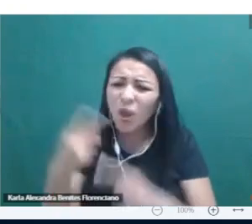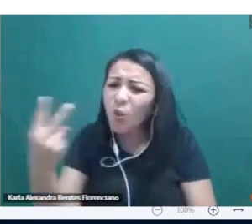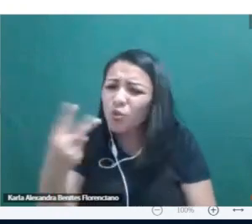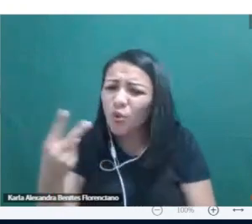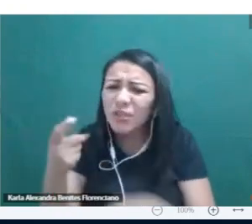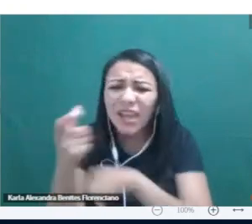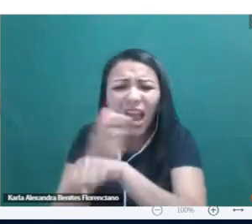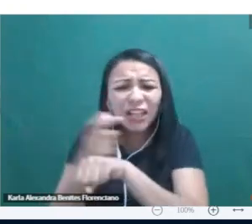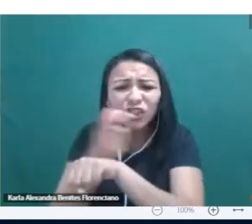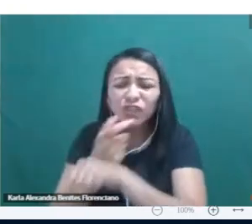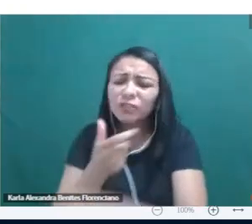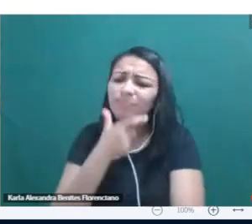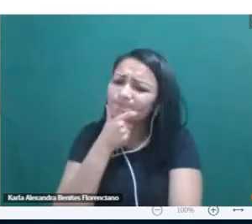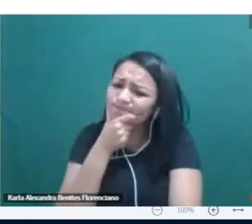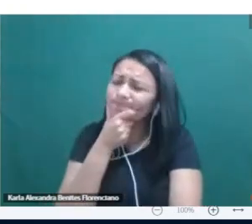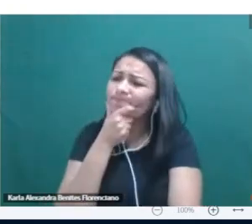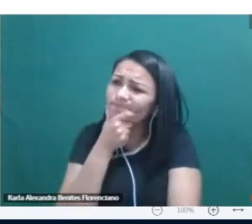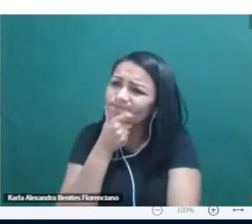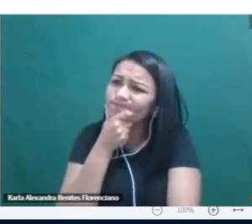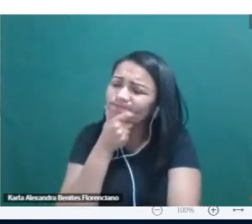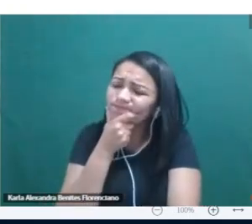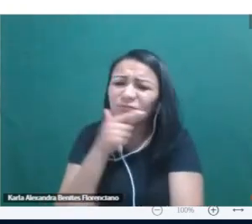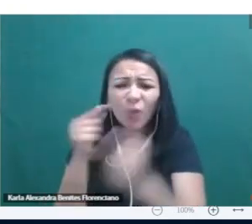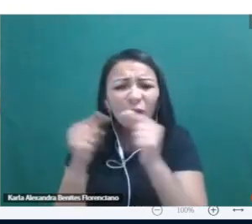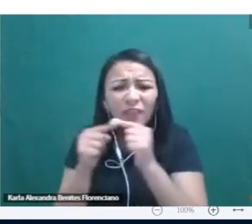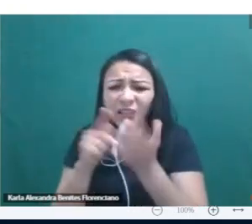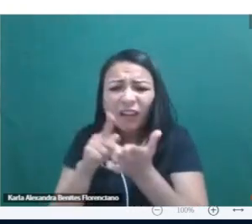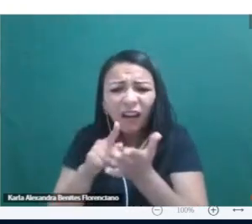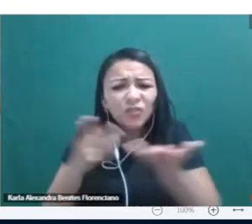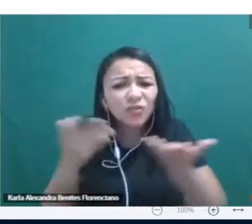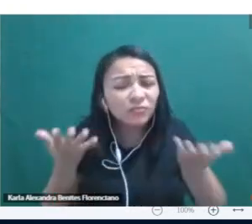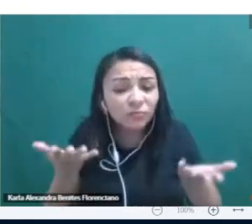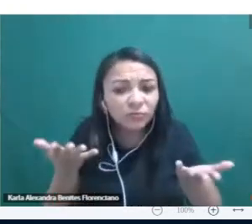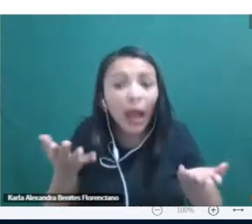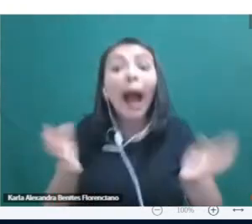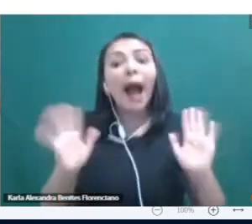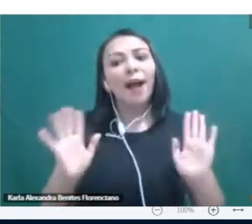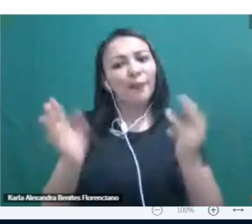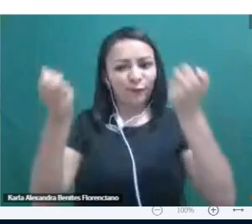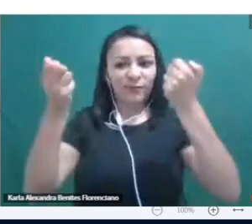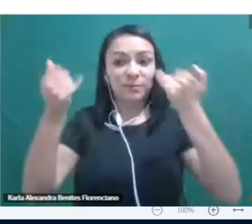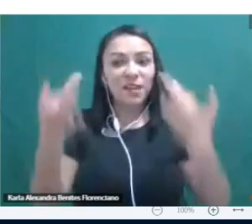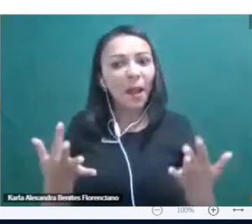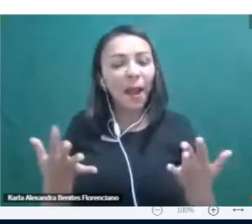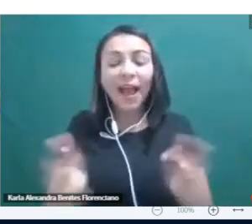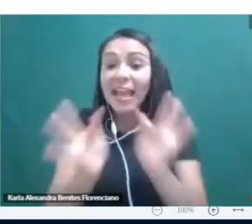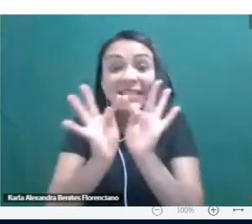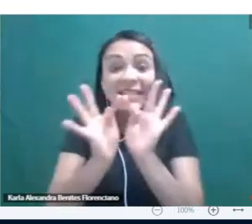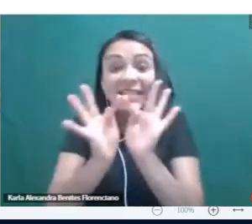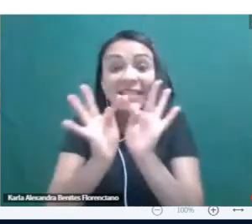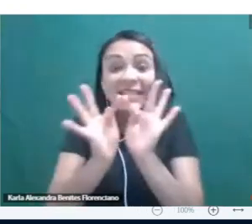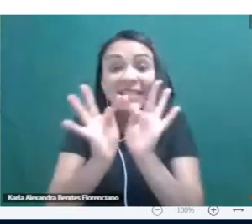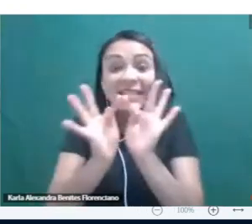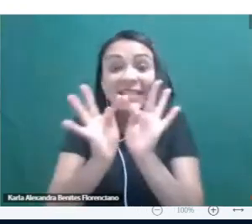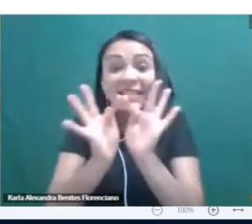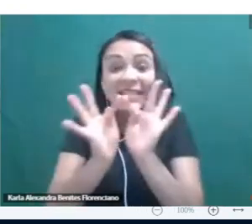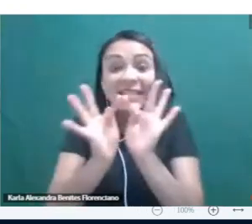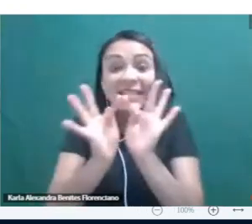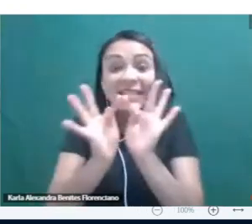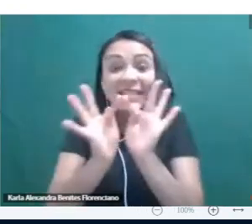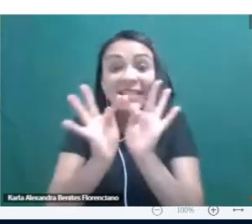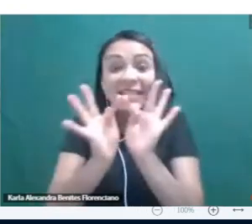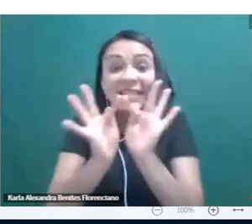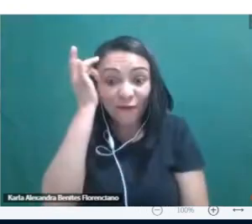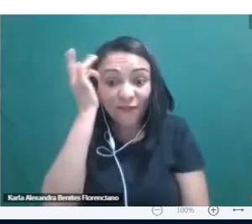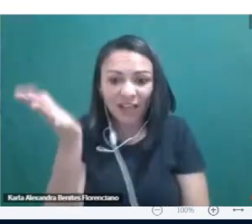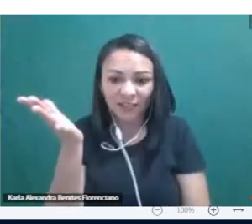são adjetivos. Simples. Simples, simples, simples. Localize o verbo.